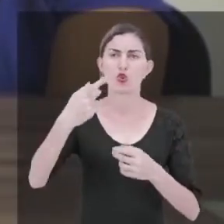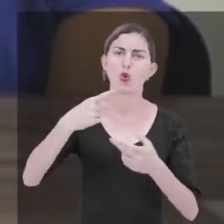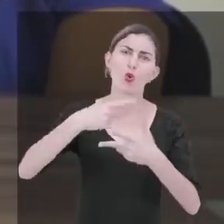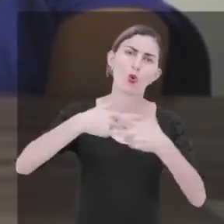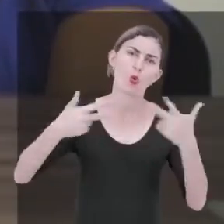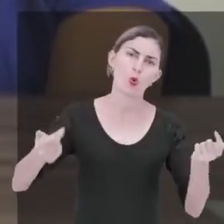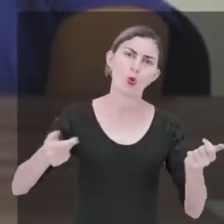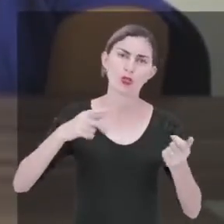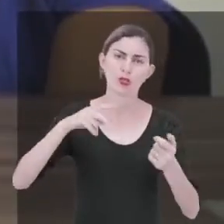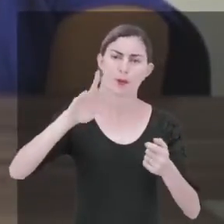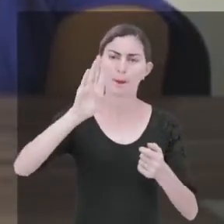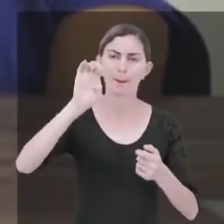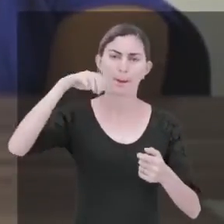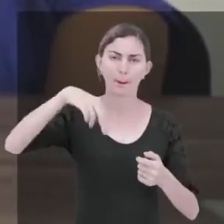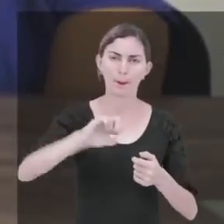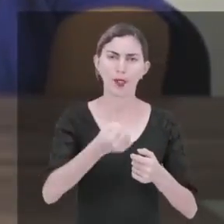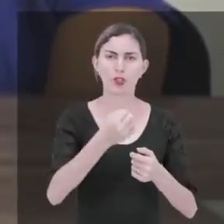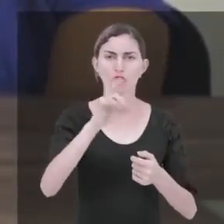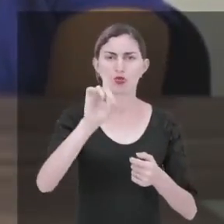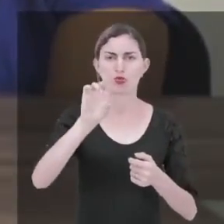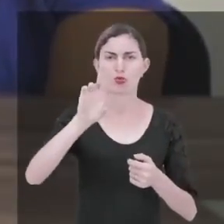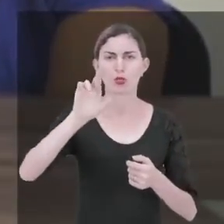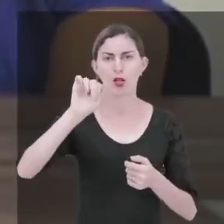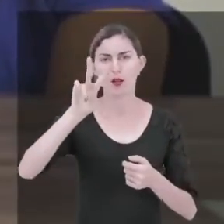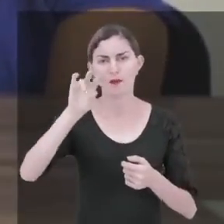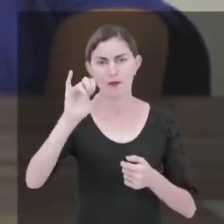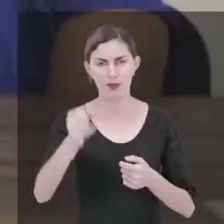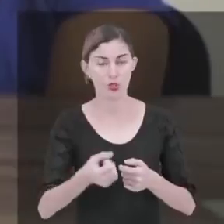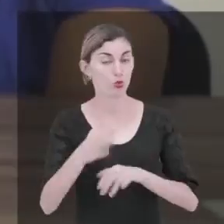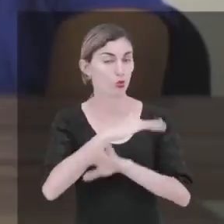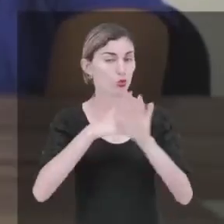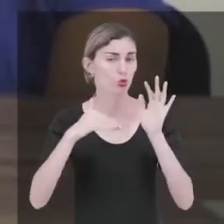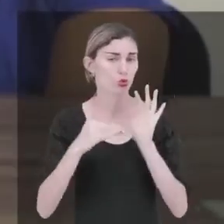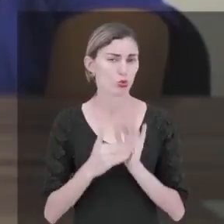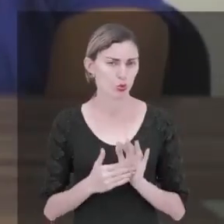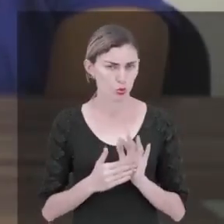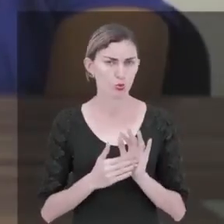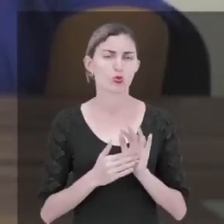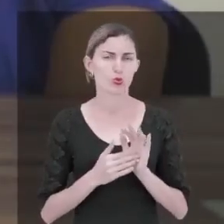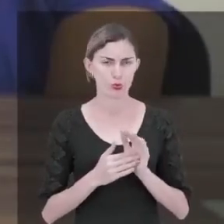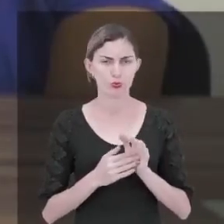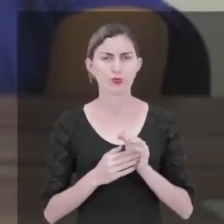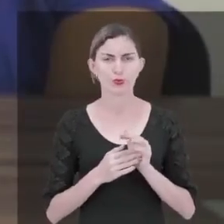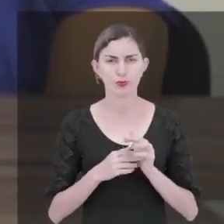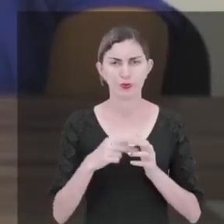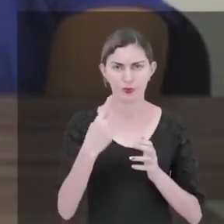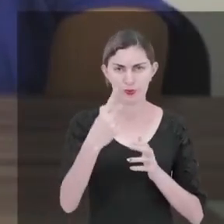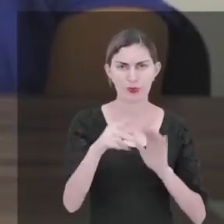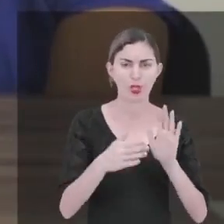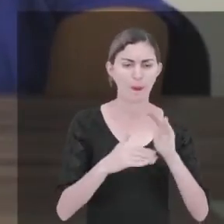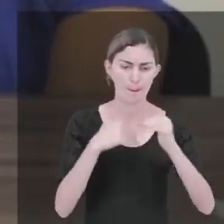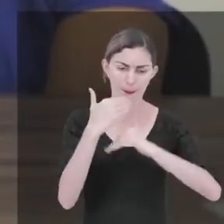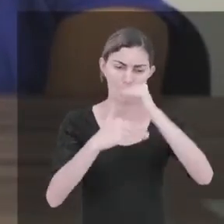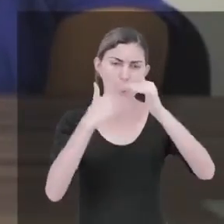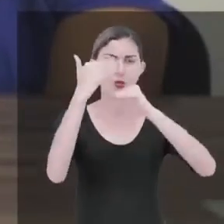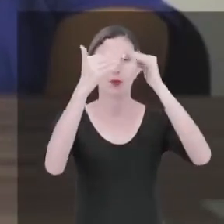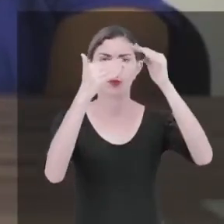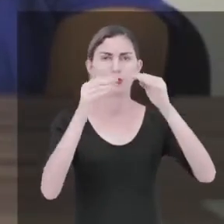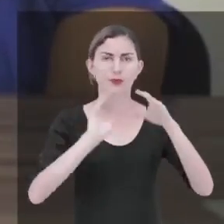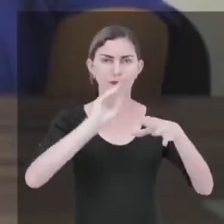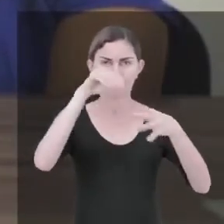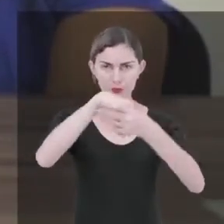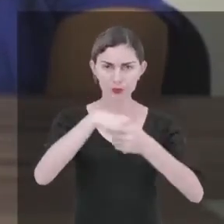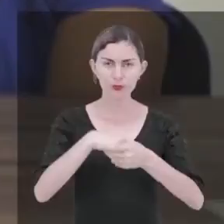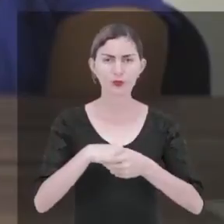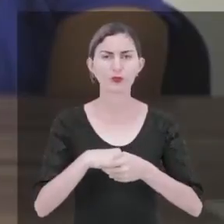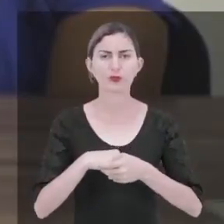ou com produtos, bens duráveis. Certo. E isso tudo na promoção que é